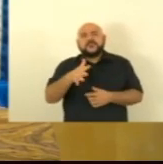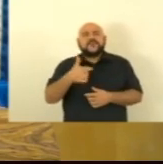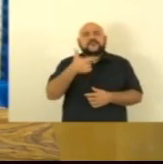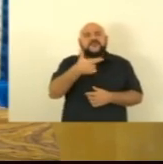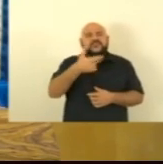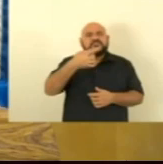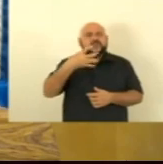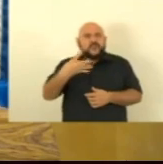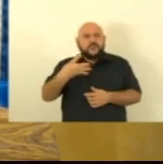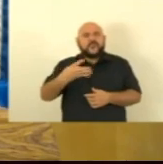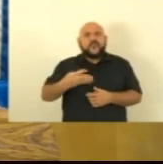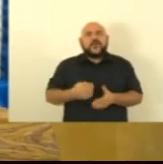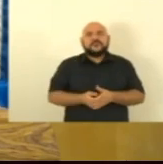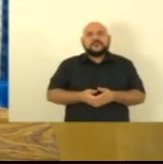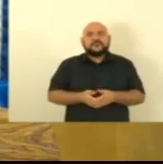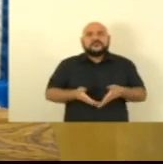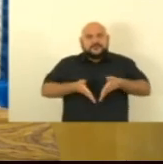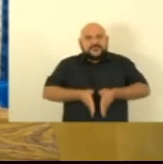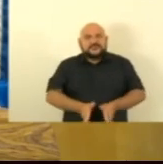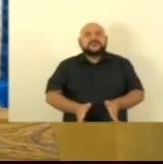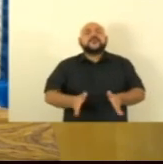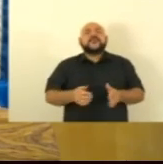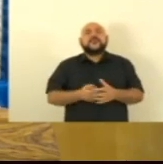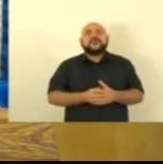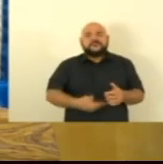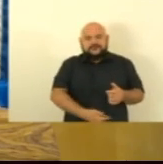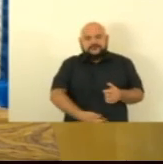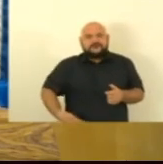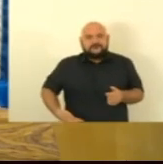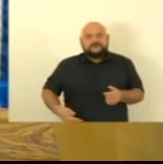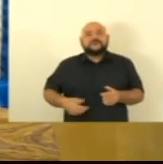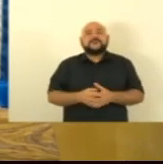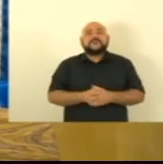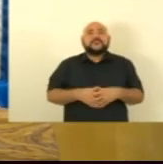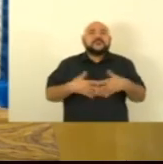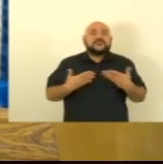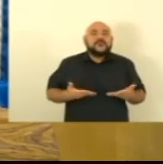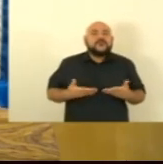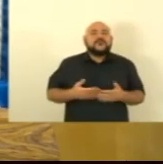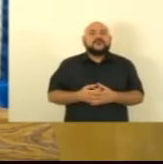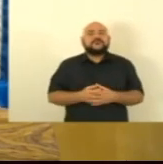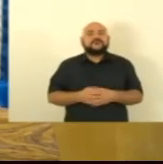24 cesáreas. É humanamente impossível que